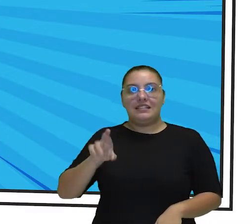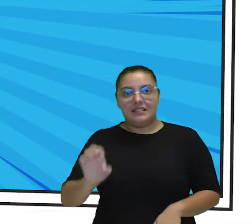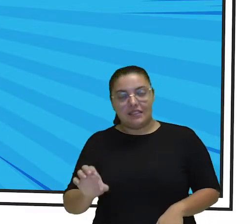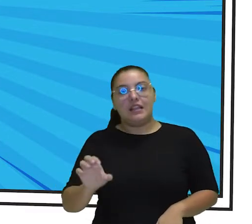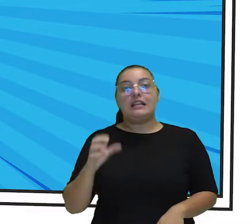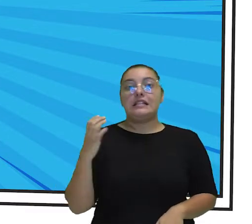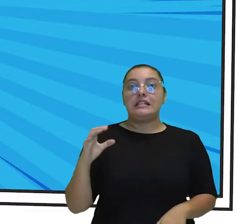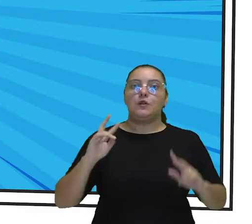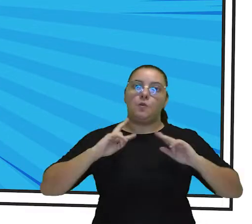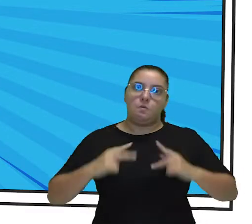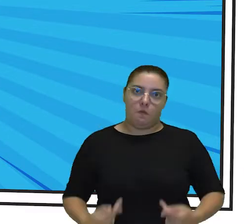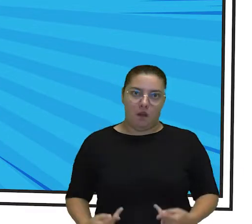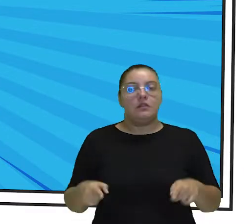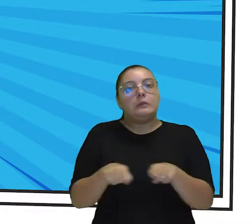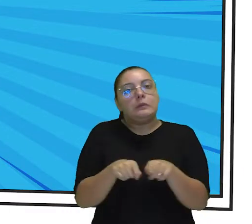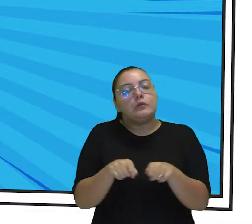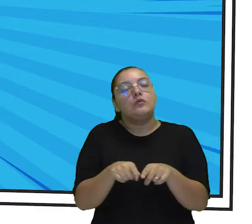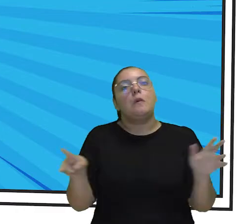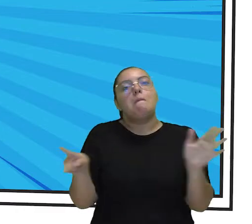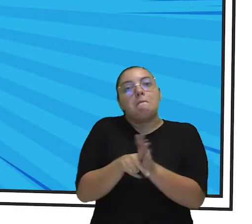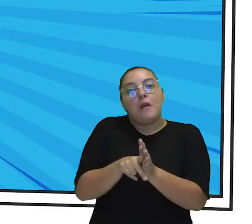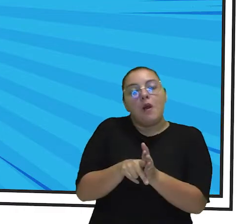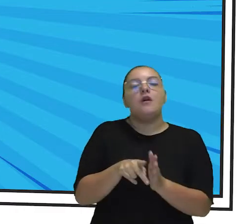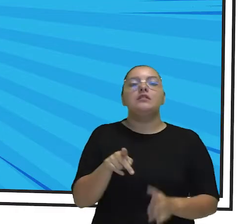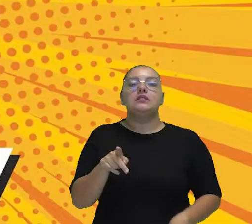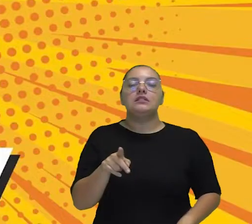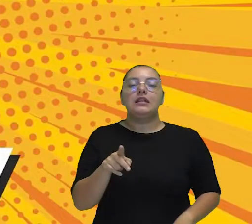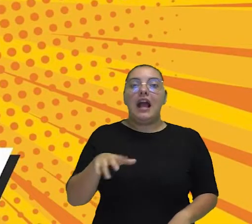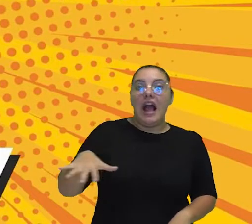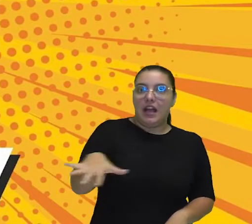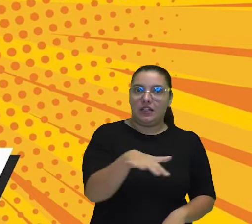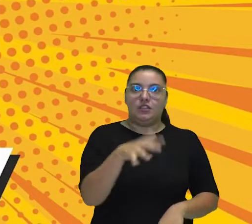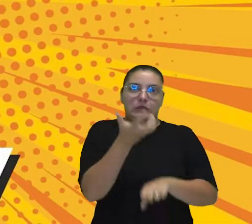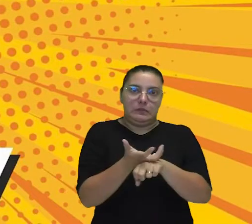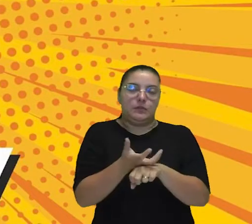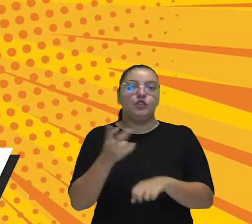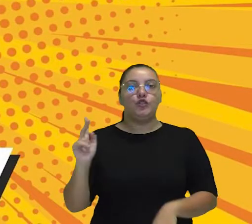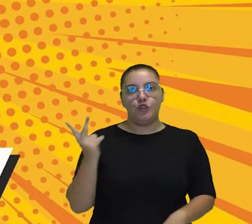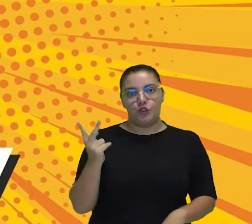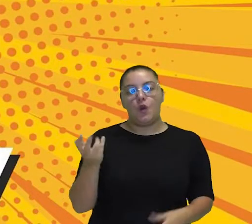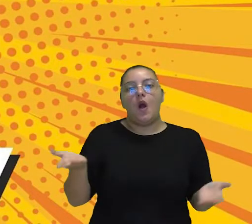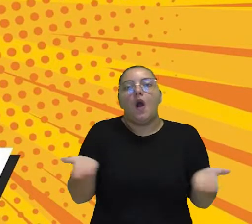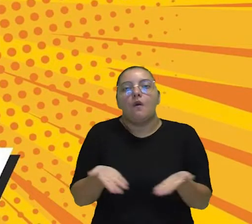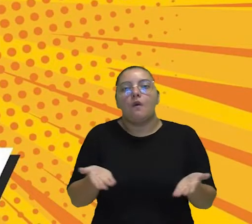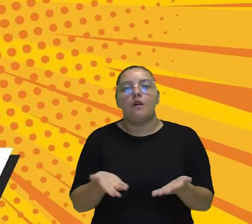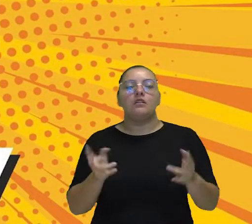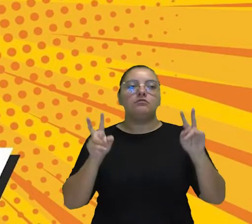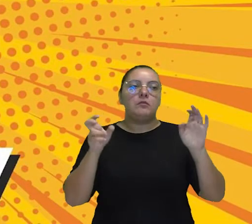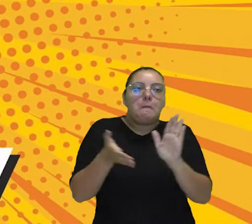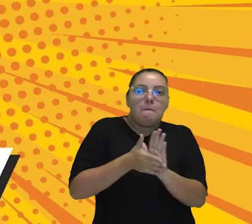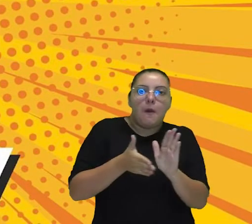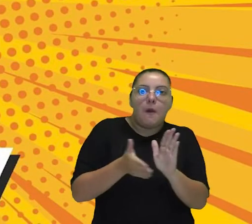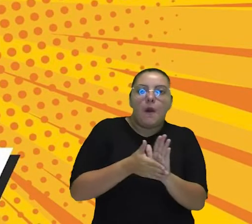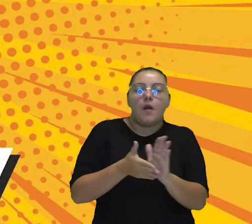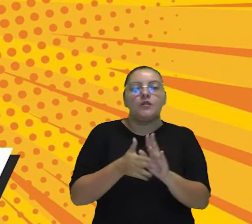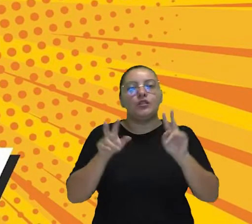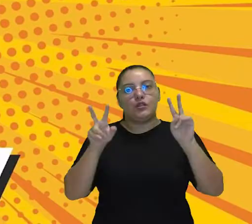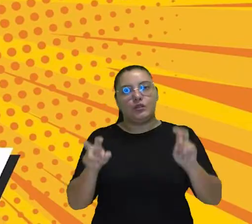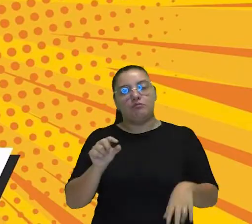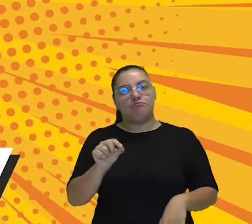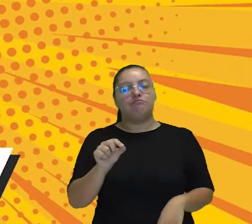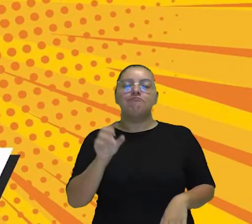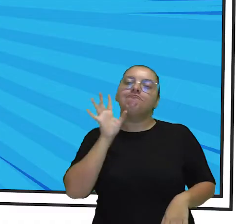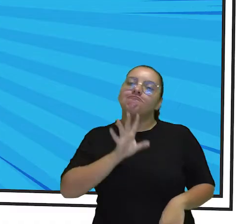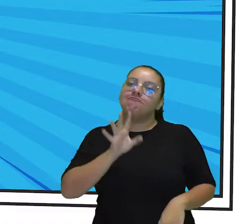Ciências Humanas e especificamente da área de História, e vou aqui trabalhar com vocês uma proposta de abordagem